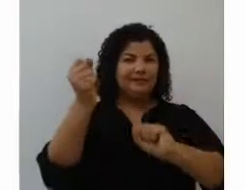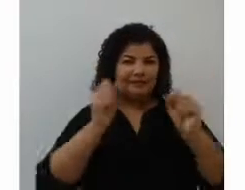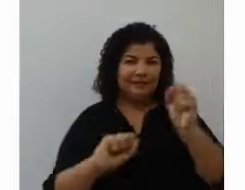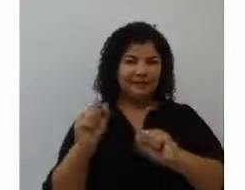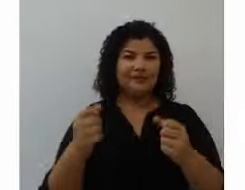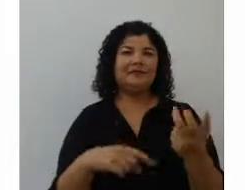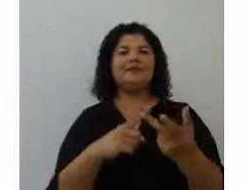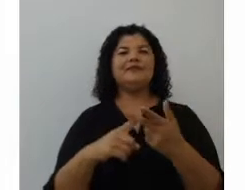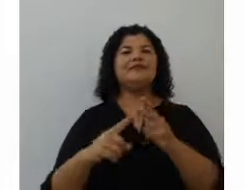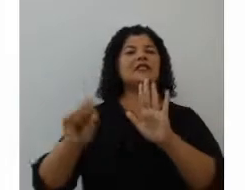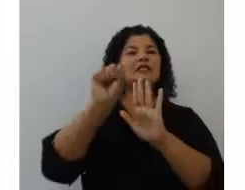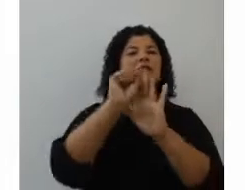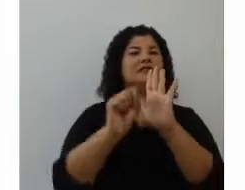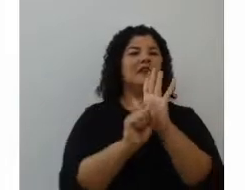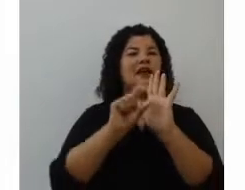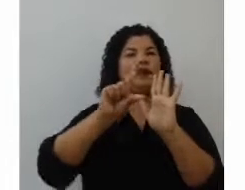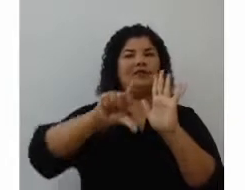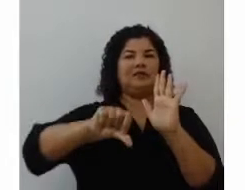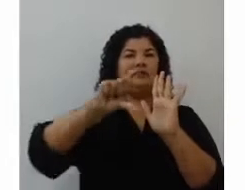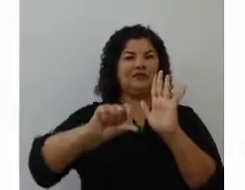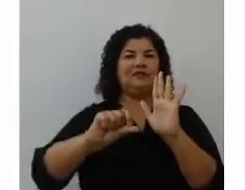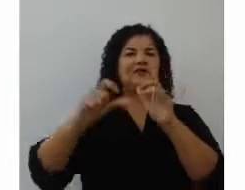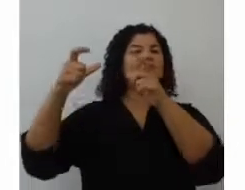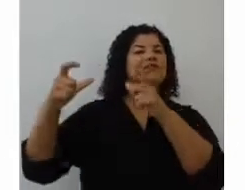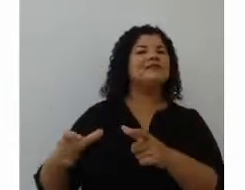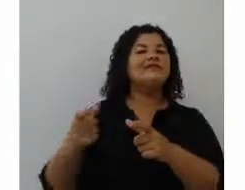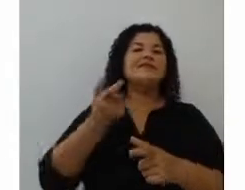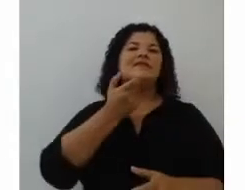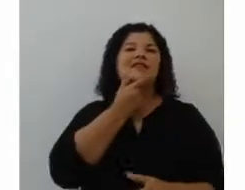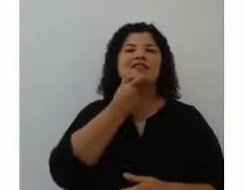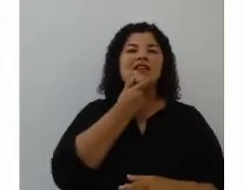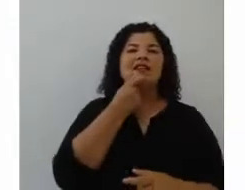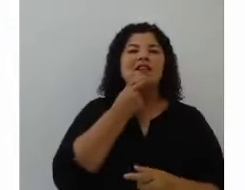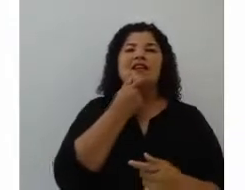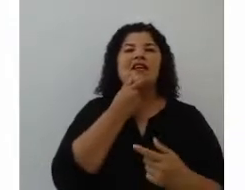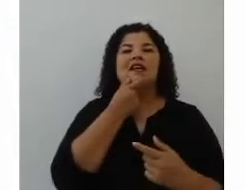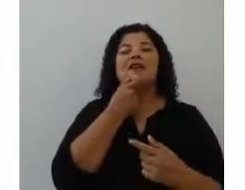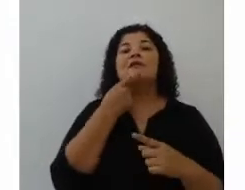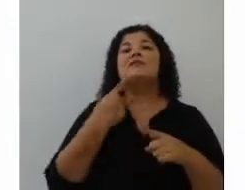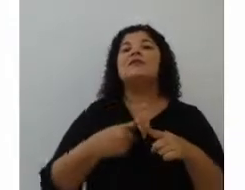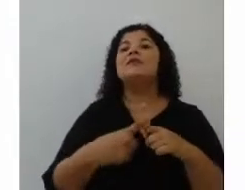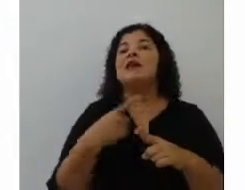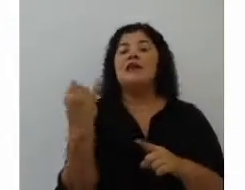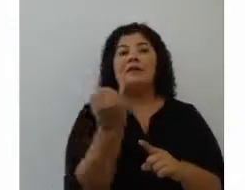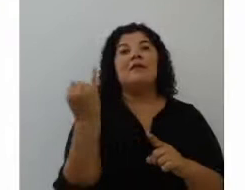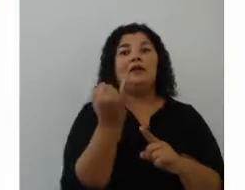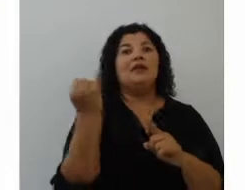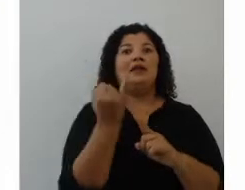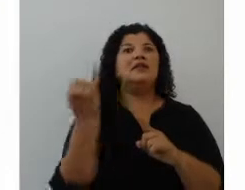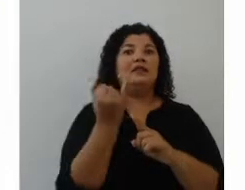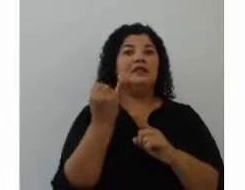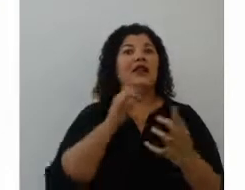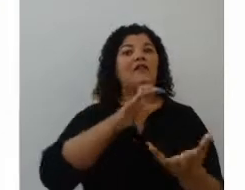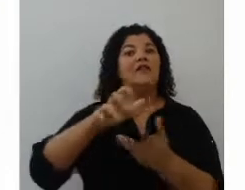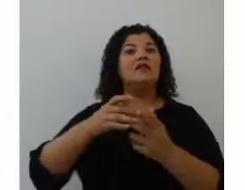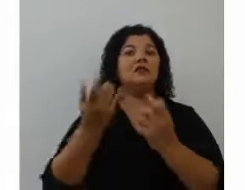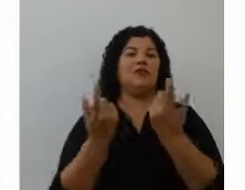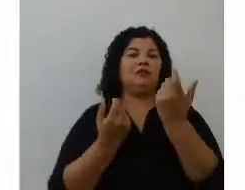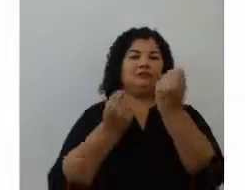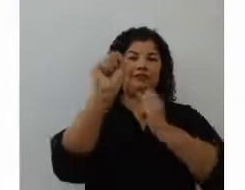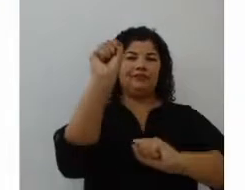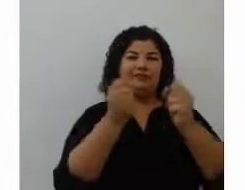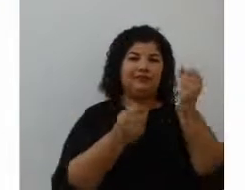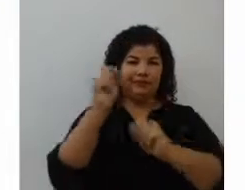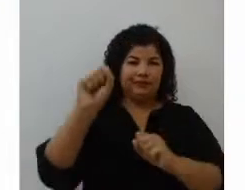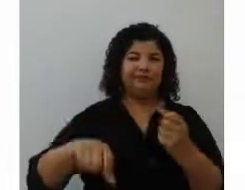Estamos falando do século XIX, na Inglaterra. E a importância da Revolução Industrial é que a gente vai ter,